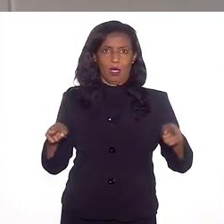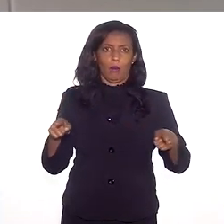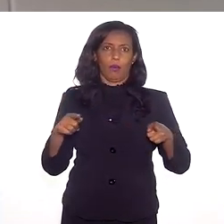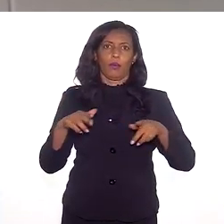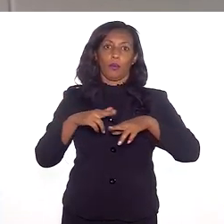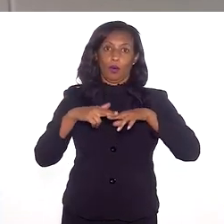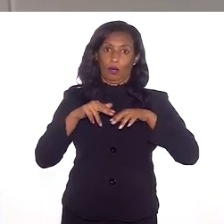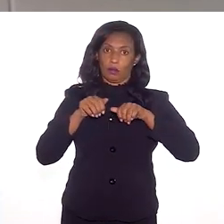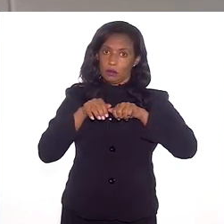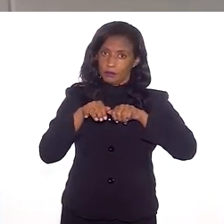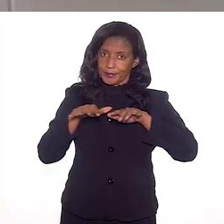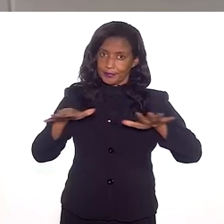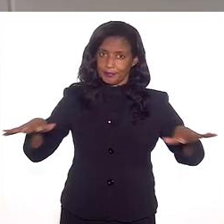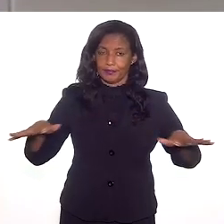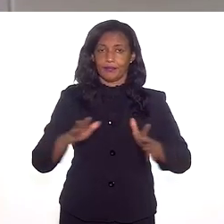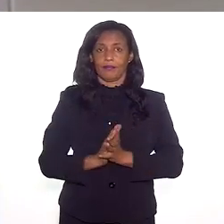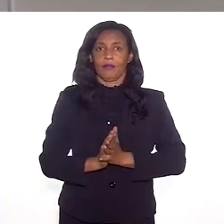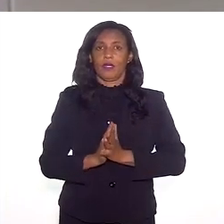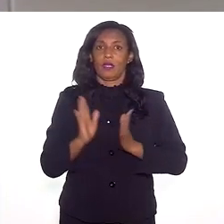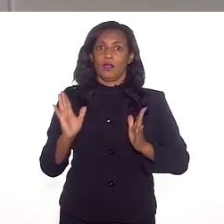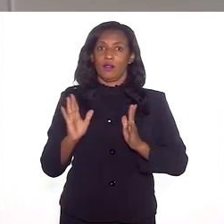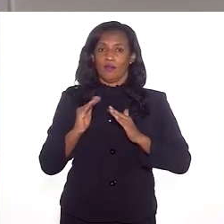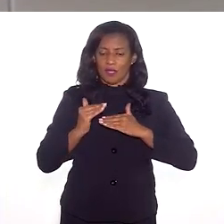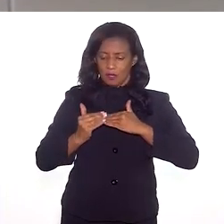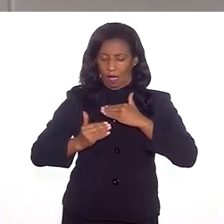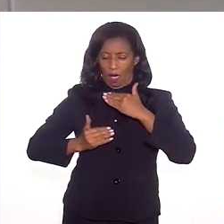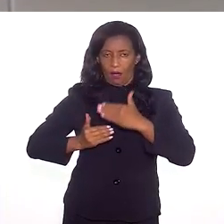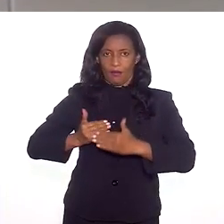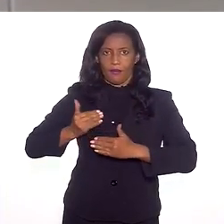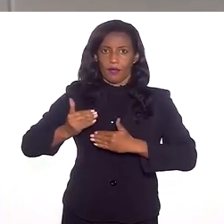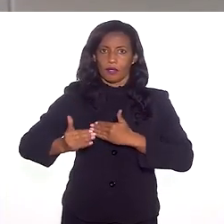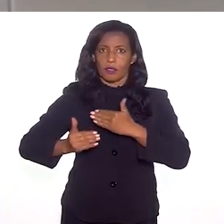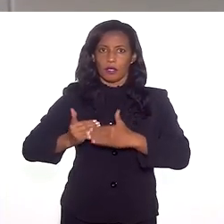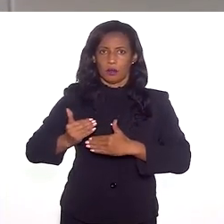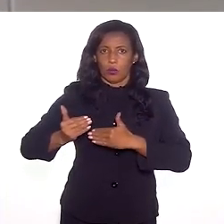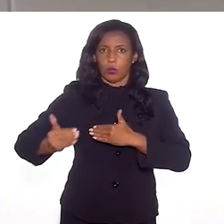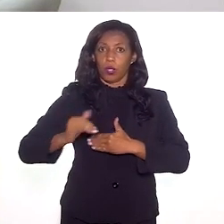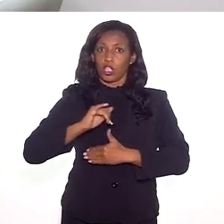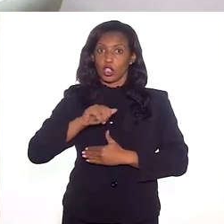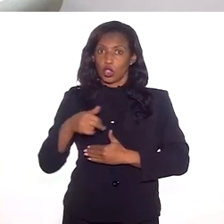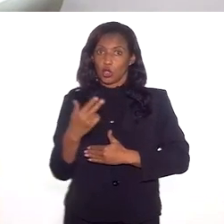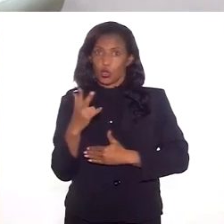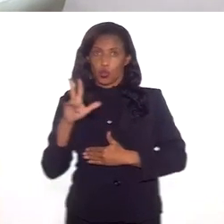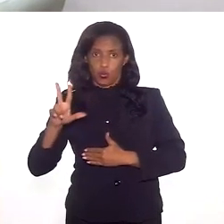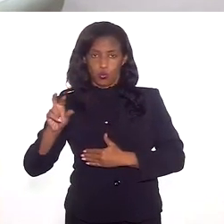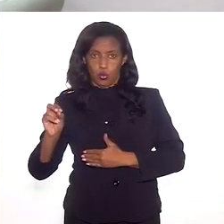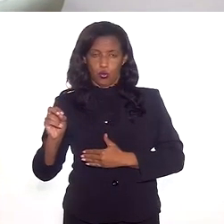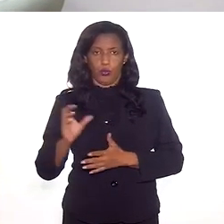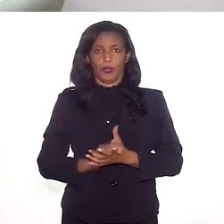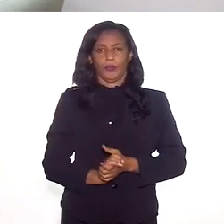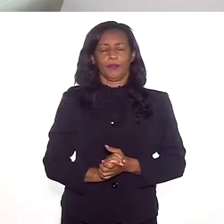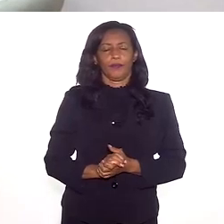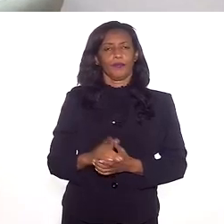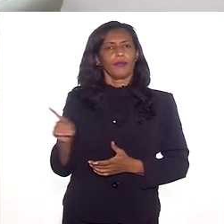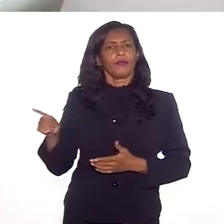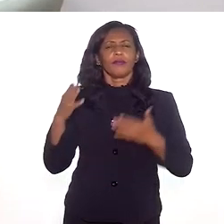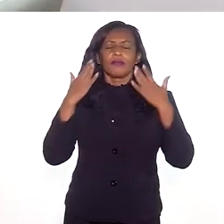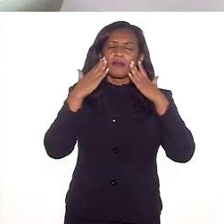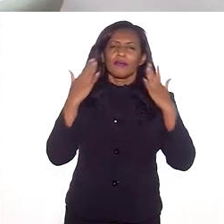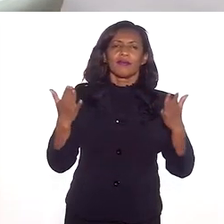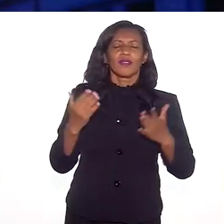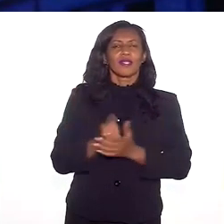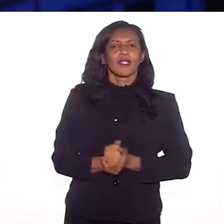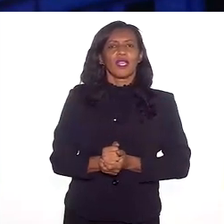da pandemia, ela vai se adensando a partir de julho desse ano. E as apresentações, elas